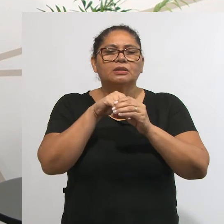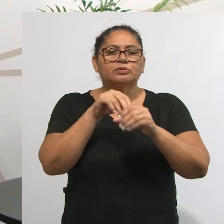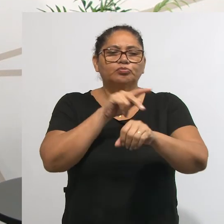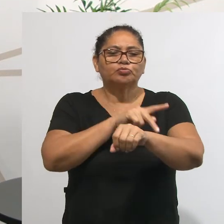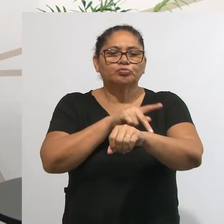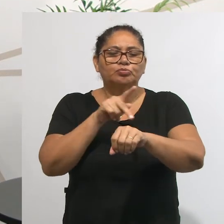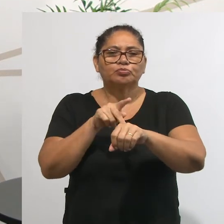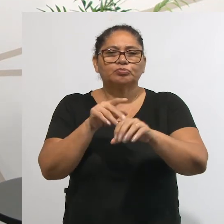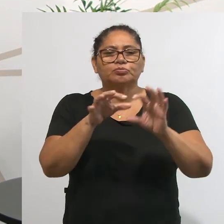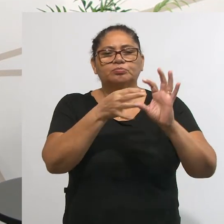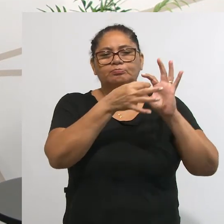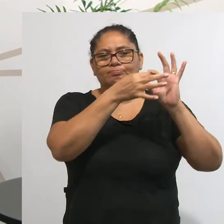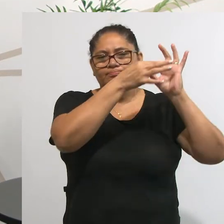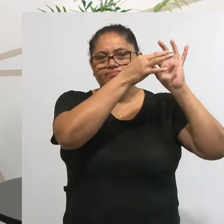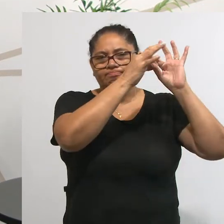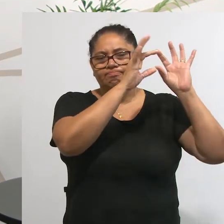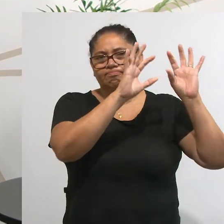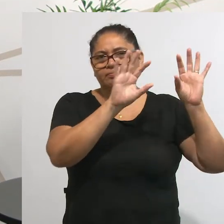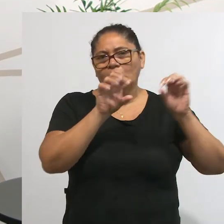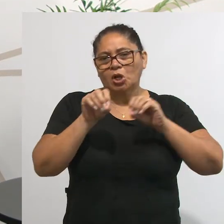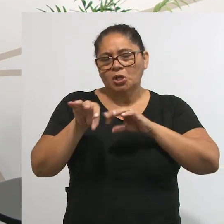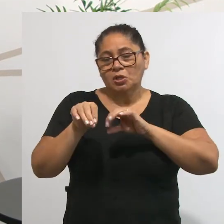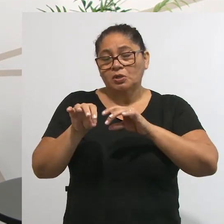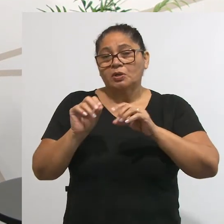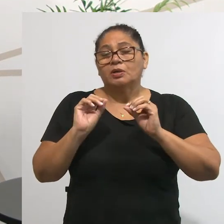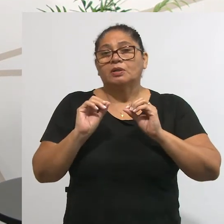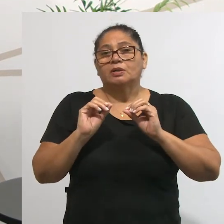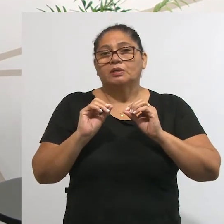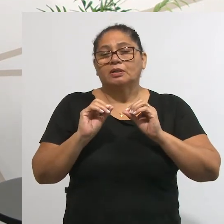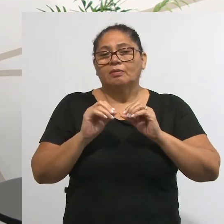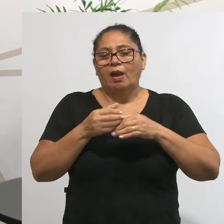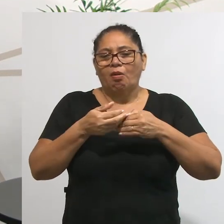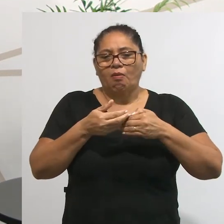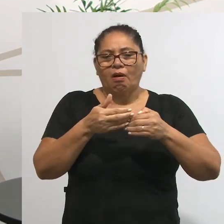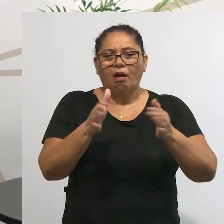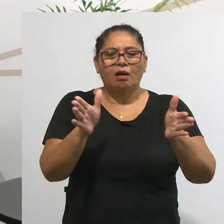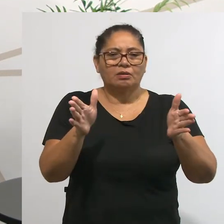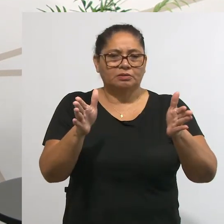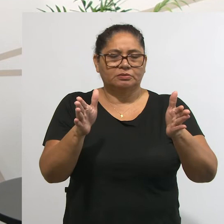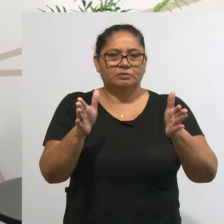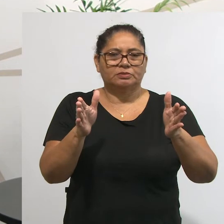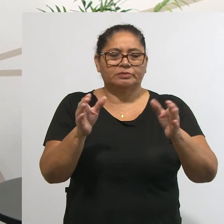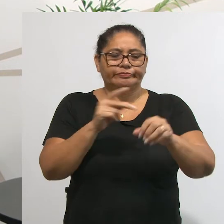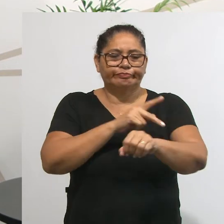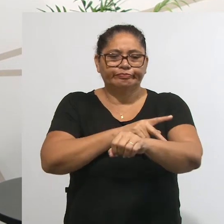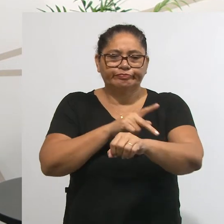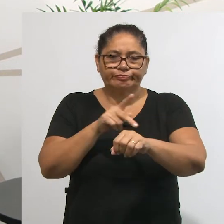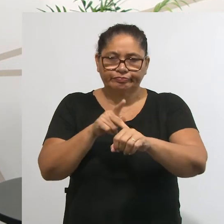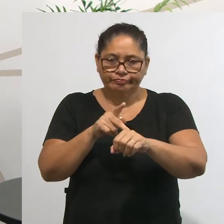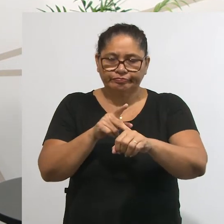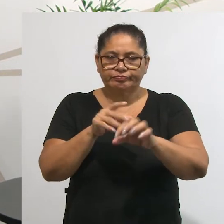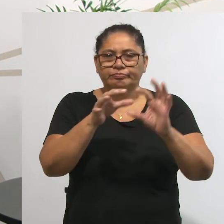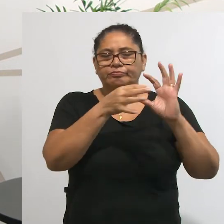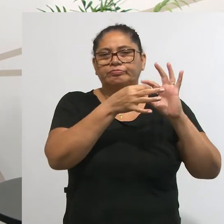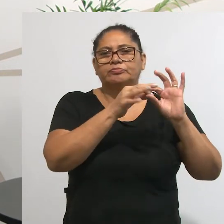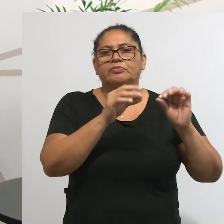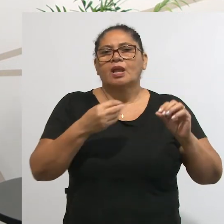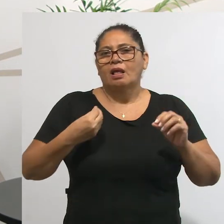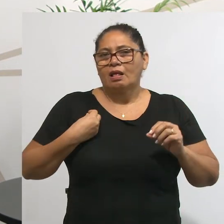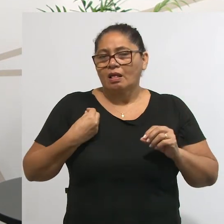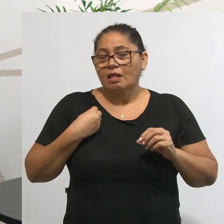de pedagogia libertadora, porque a educação libertadora ela é mais abrangente, mas na pedagogia